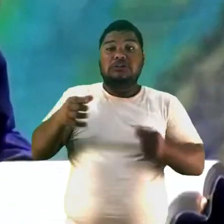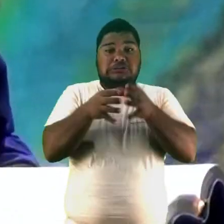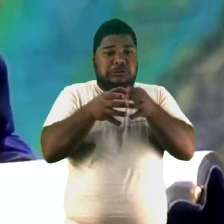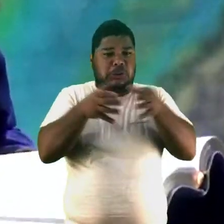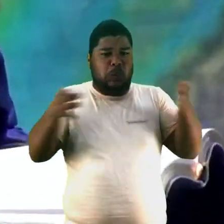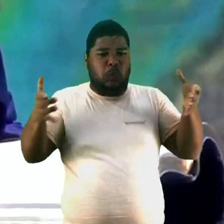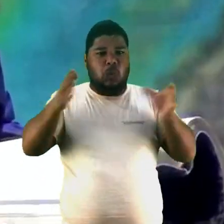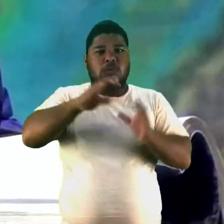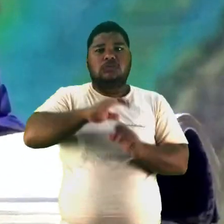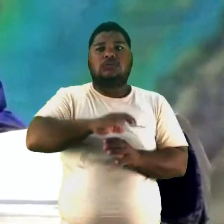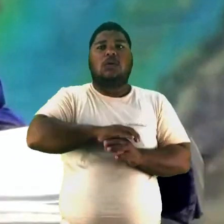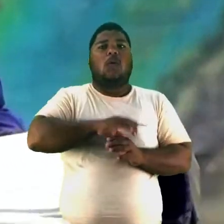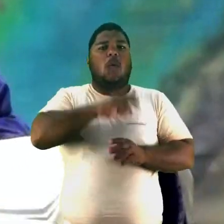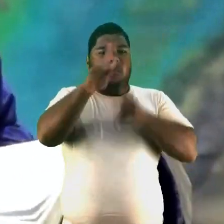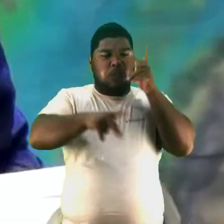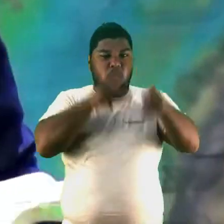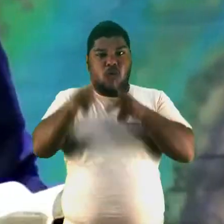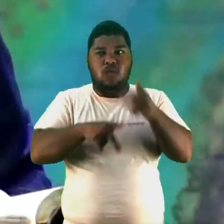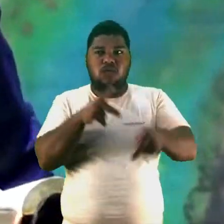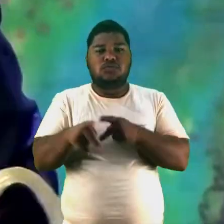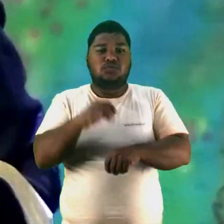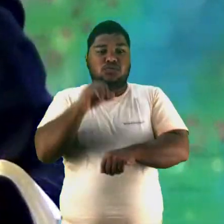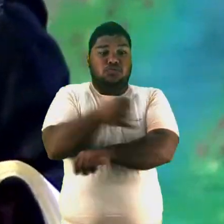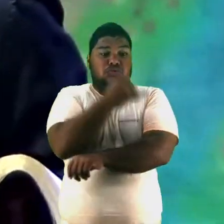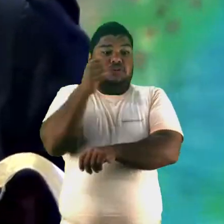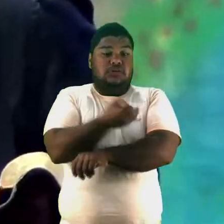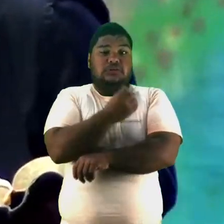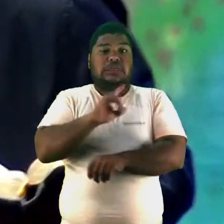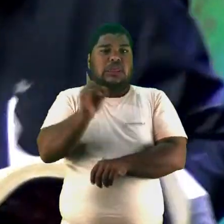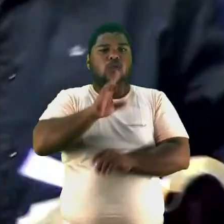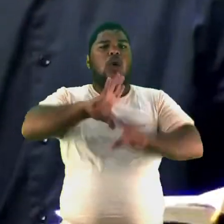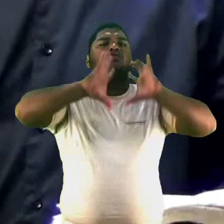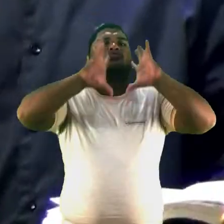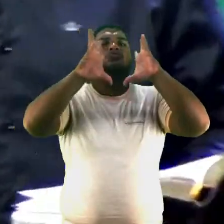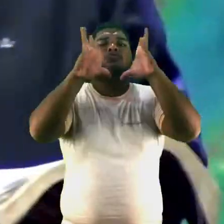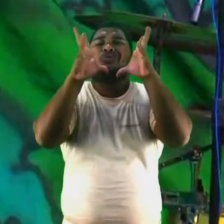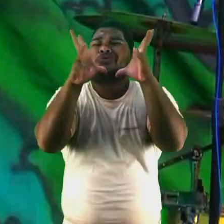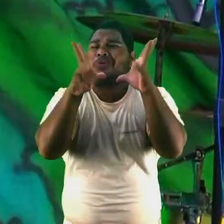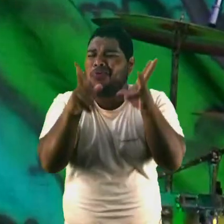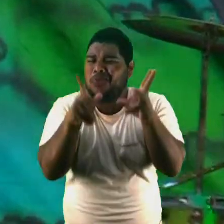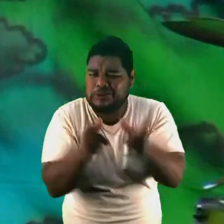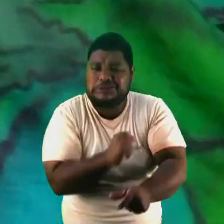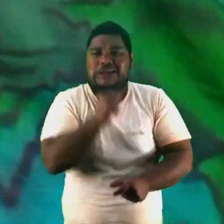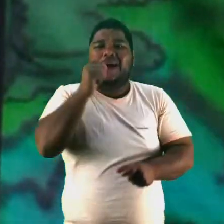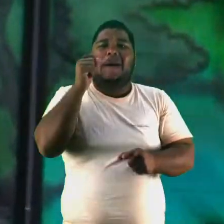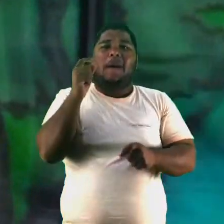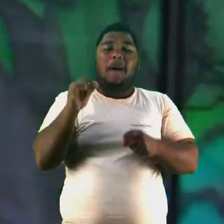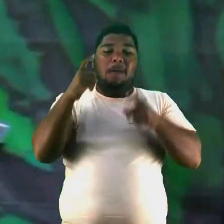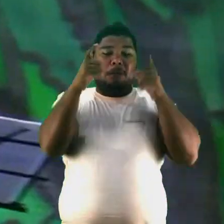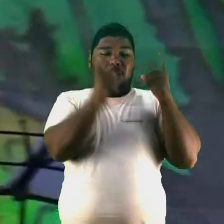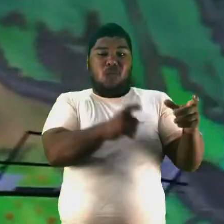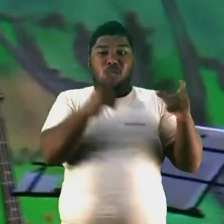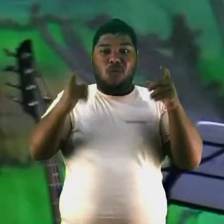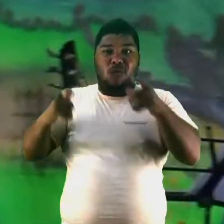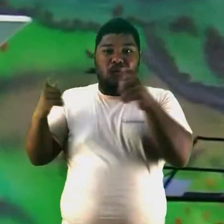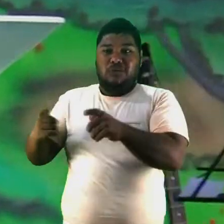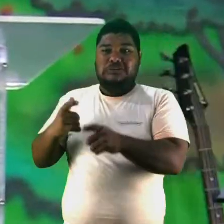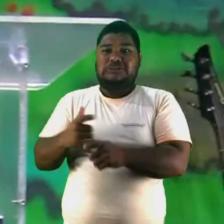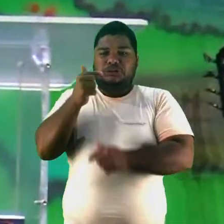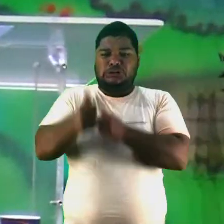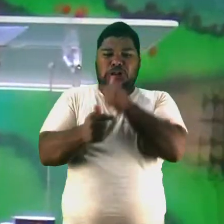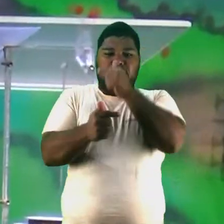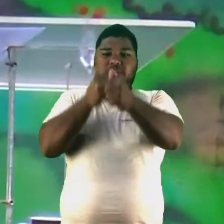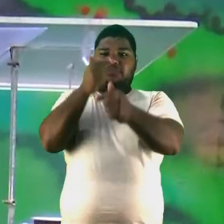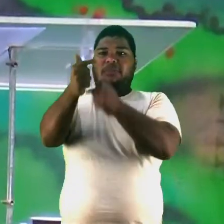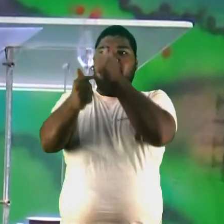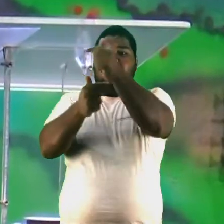o povo judeu, né? Todas as nações da terra, do teu descendente. E o descendente prometido não era